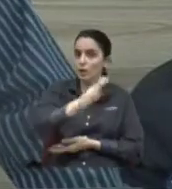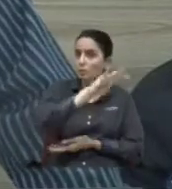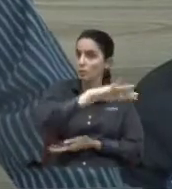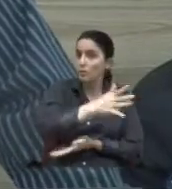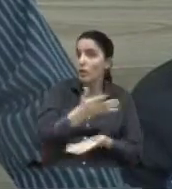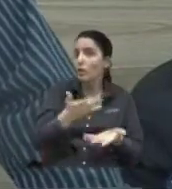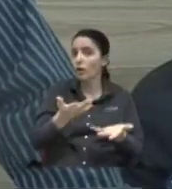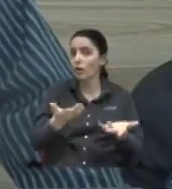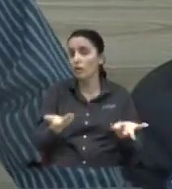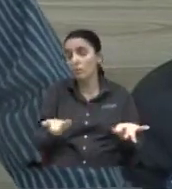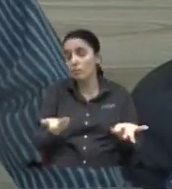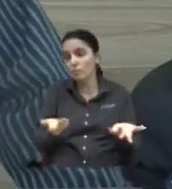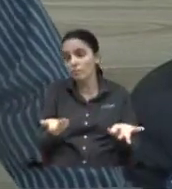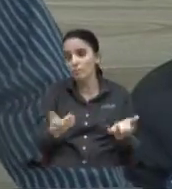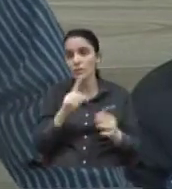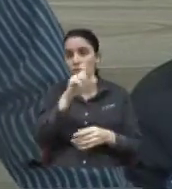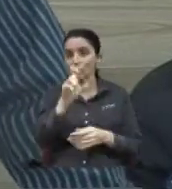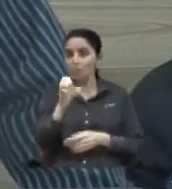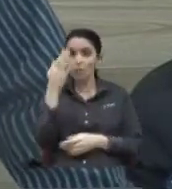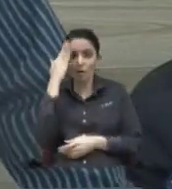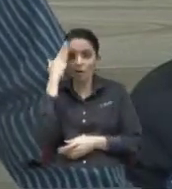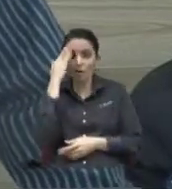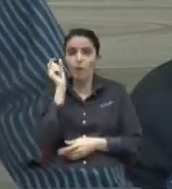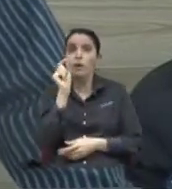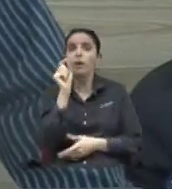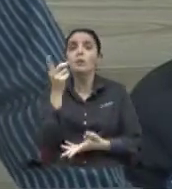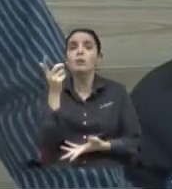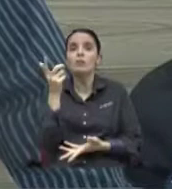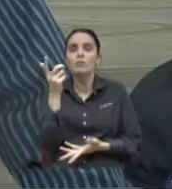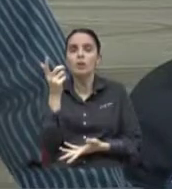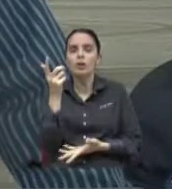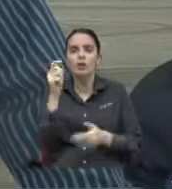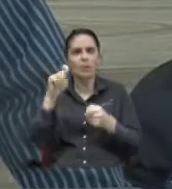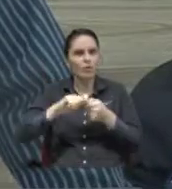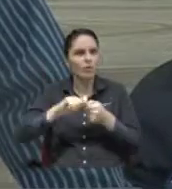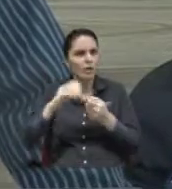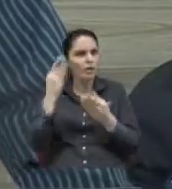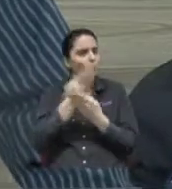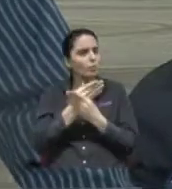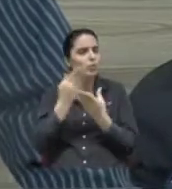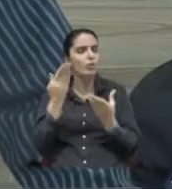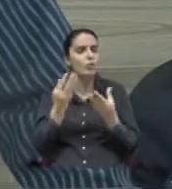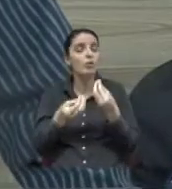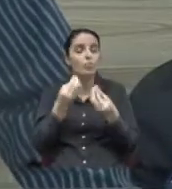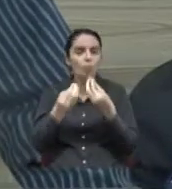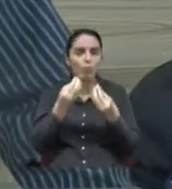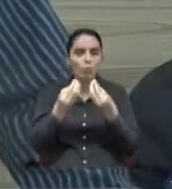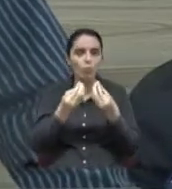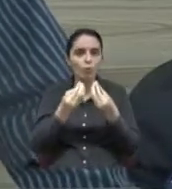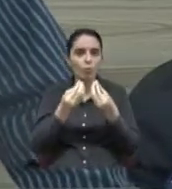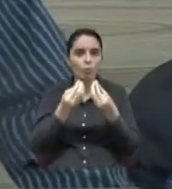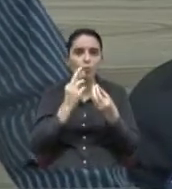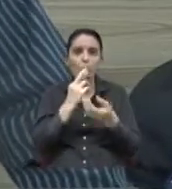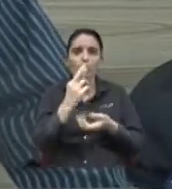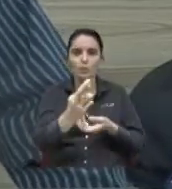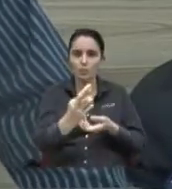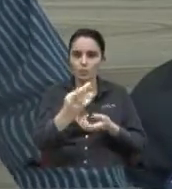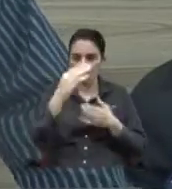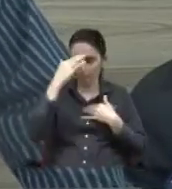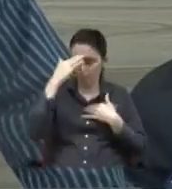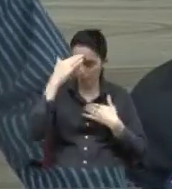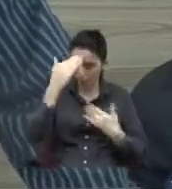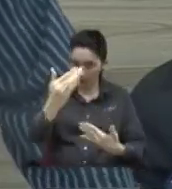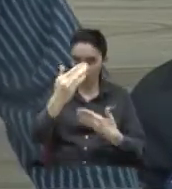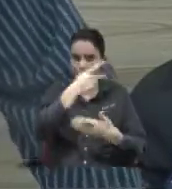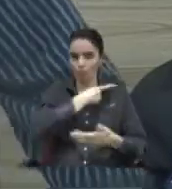requerimento para ver se está conquistado sindicância para saber o resultado dessa a sindicância muito obrigado senhor